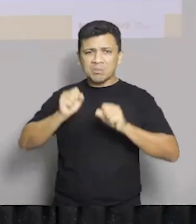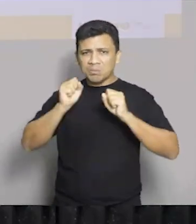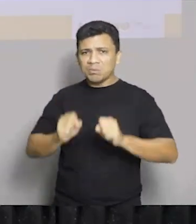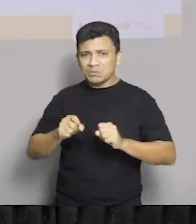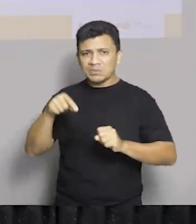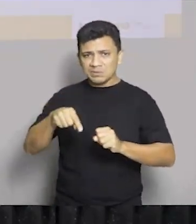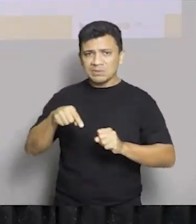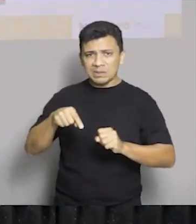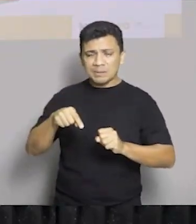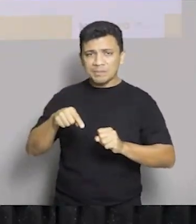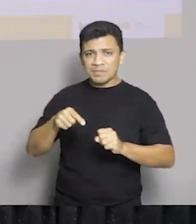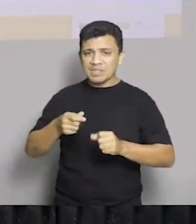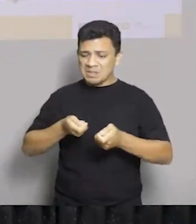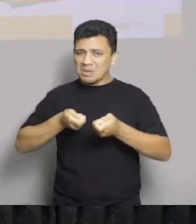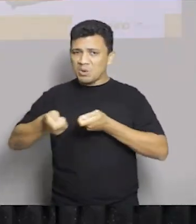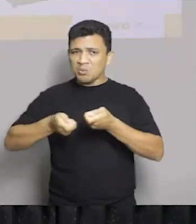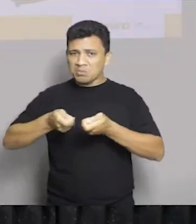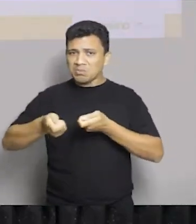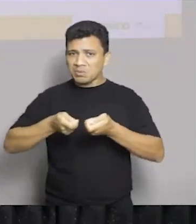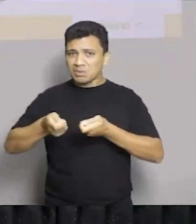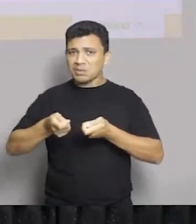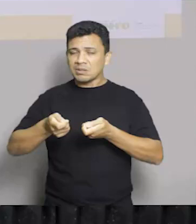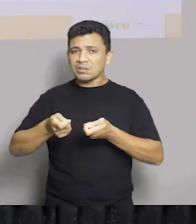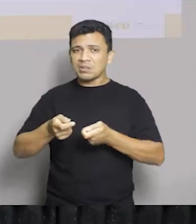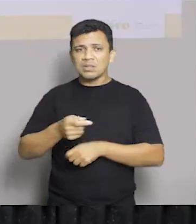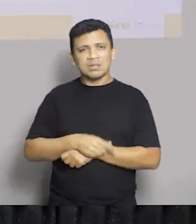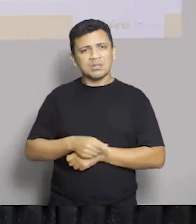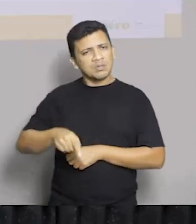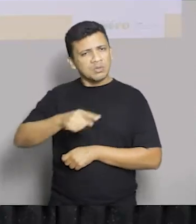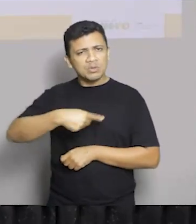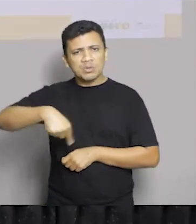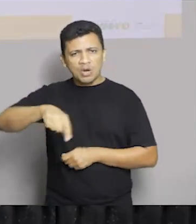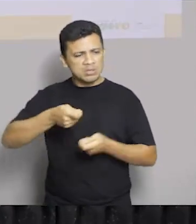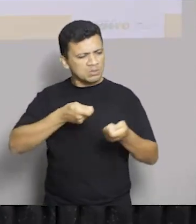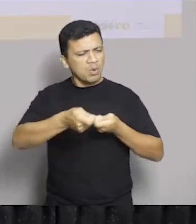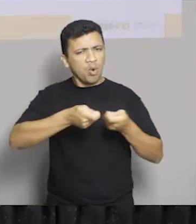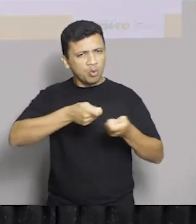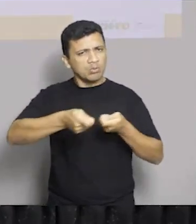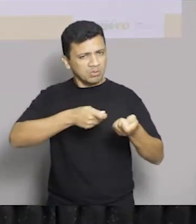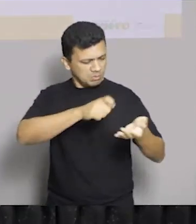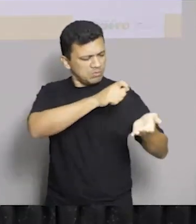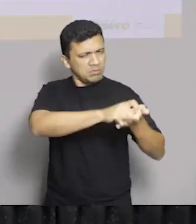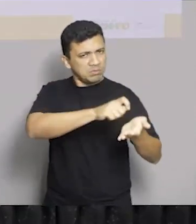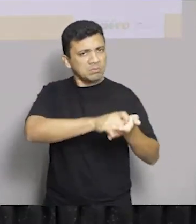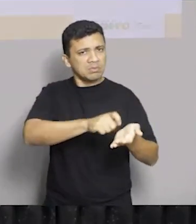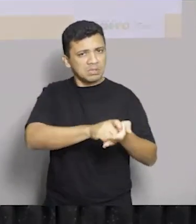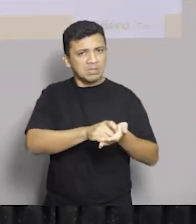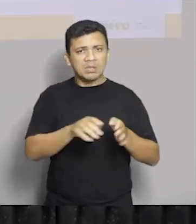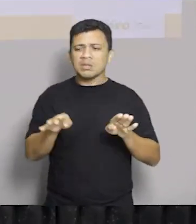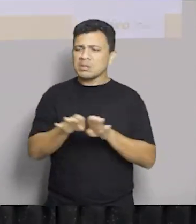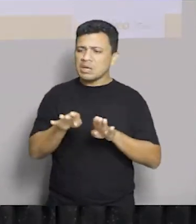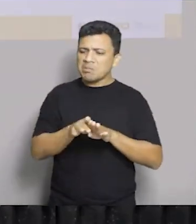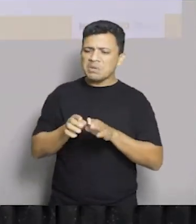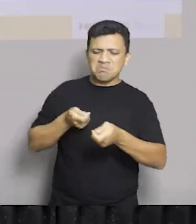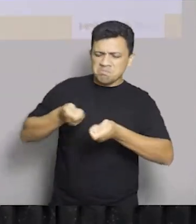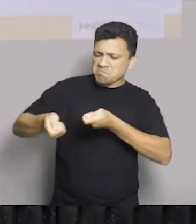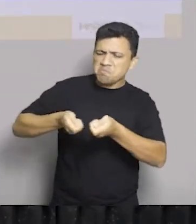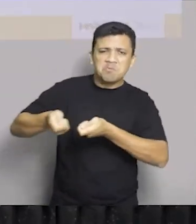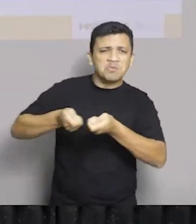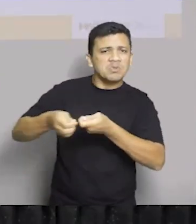estado controlado ele diz nós controlamos os registros e nós controlamos As Memórias